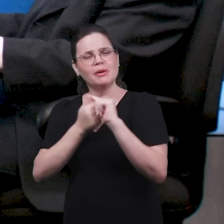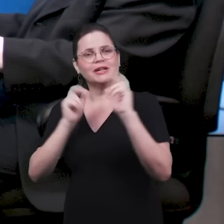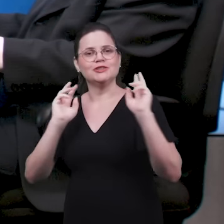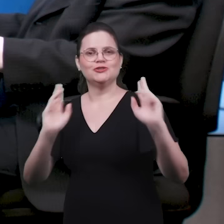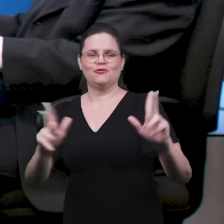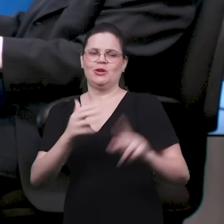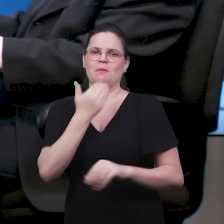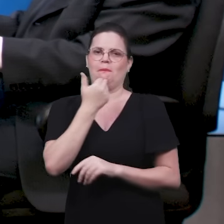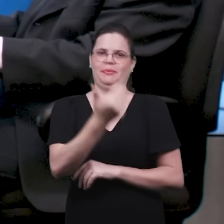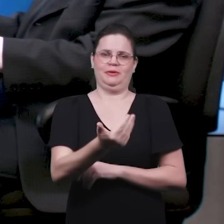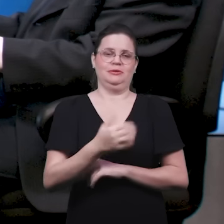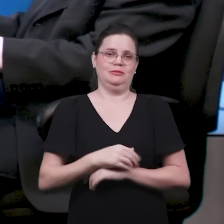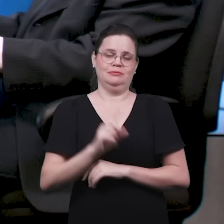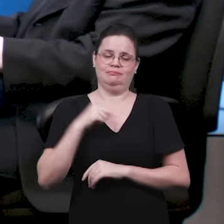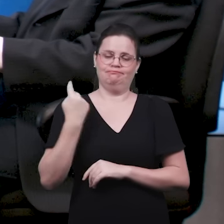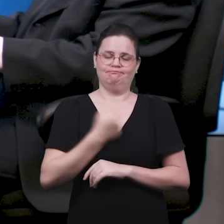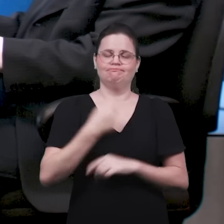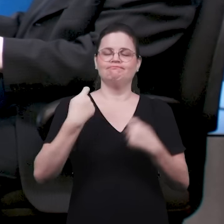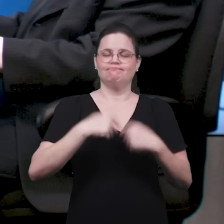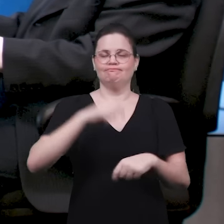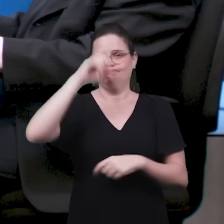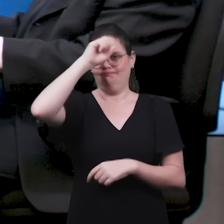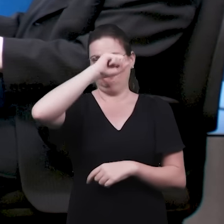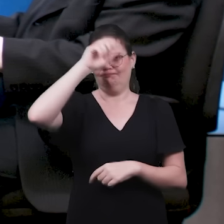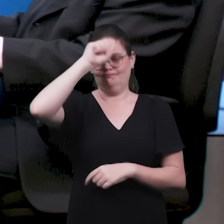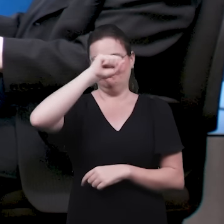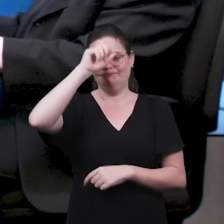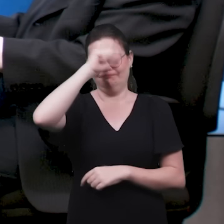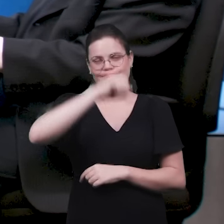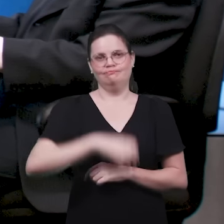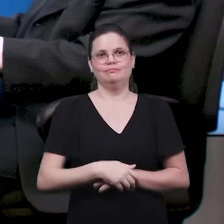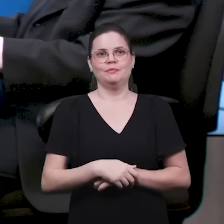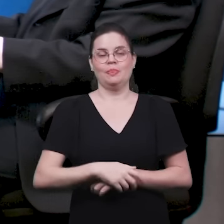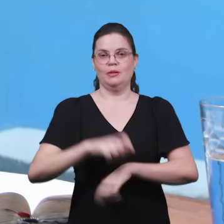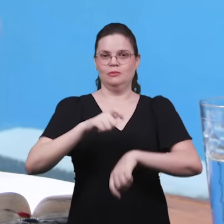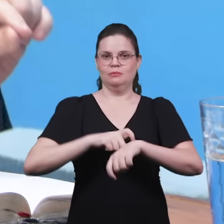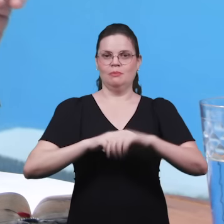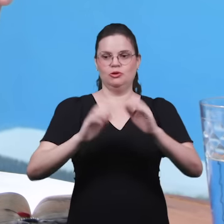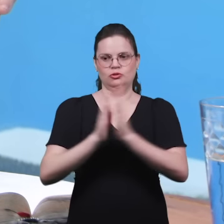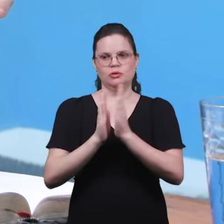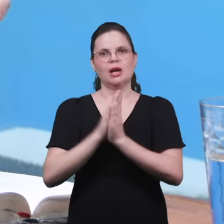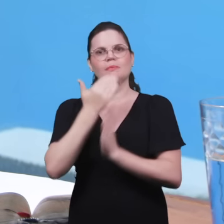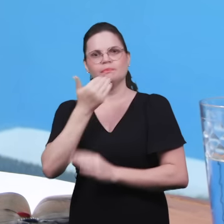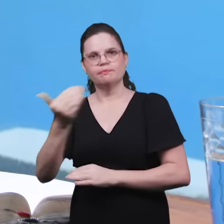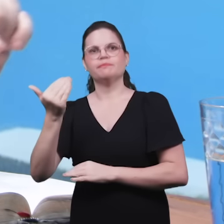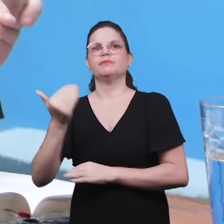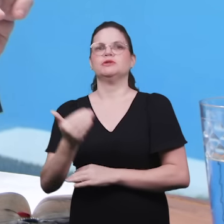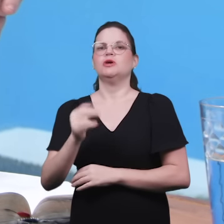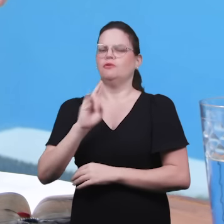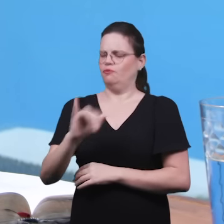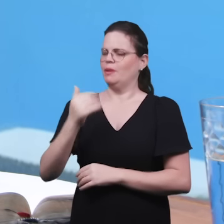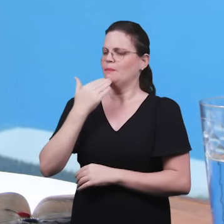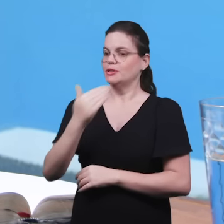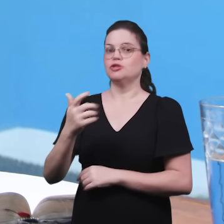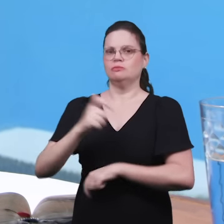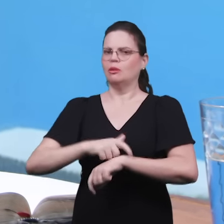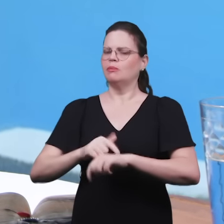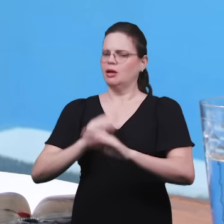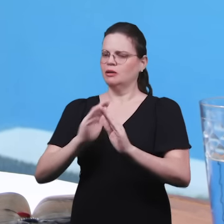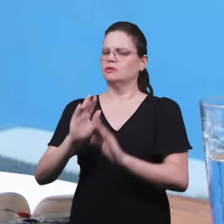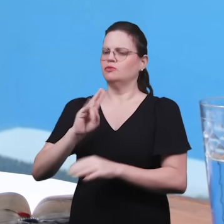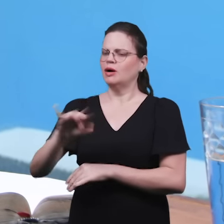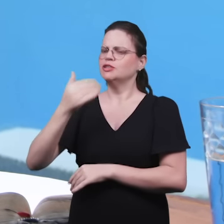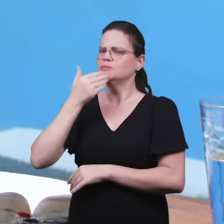temos aprendido, né, na obra do Senhor desde cedo. Na hora de orar para pedir, vamos pedir, que vai ter um momento de pedir,